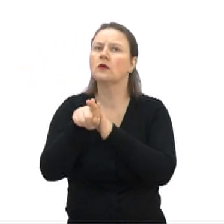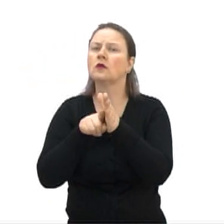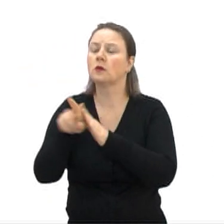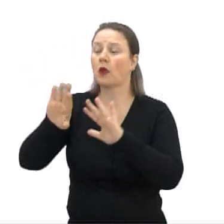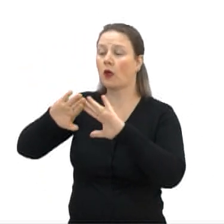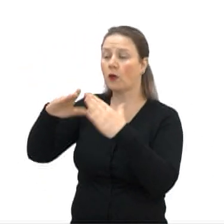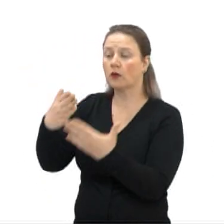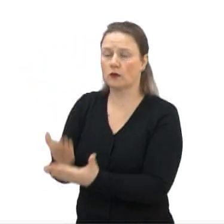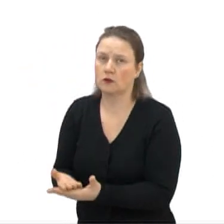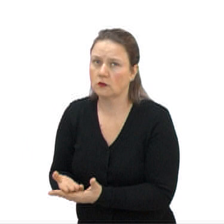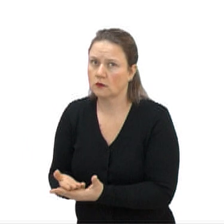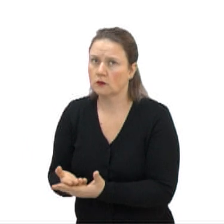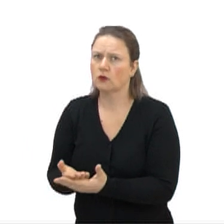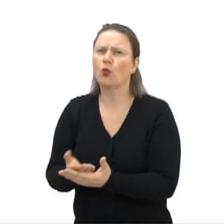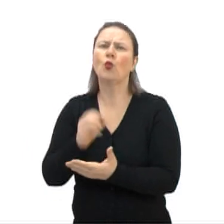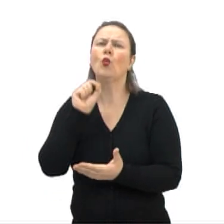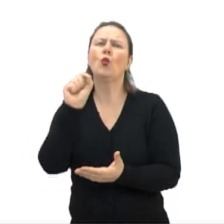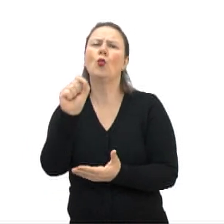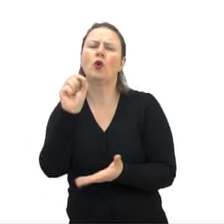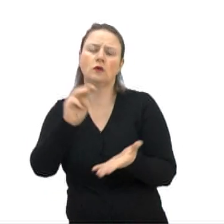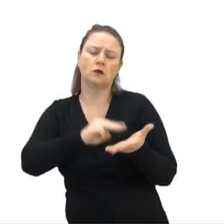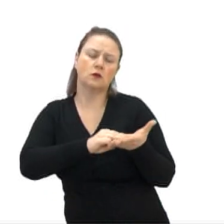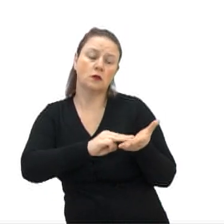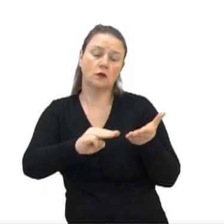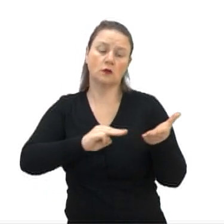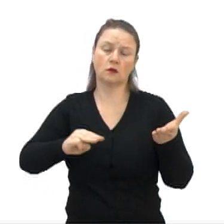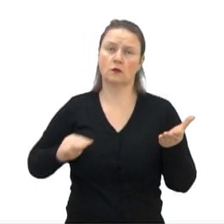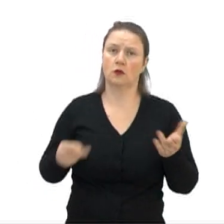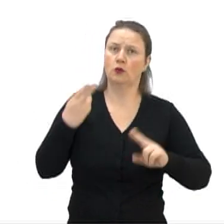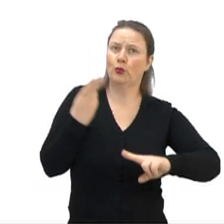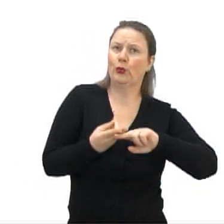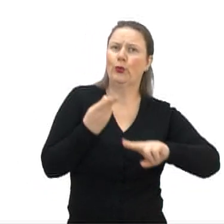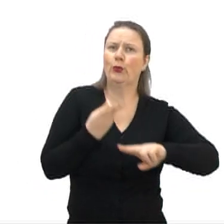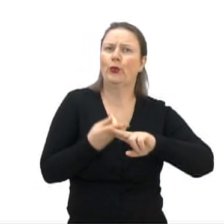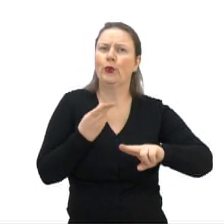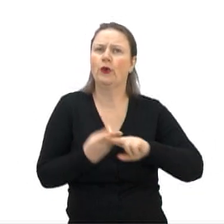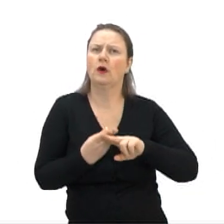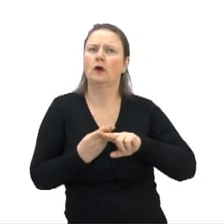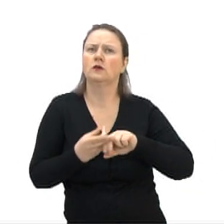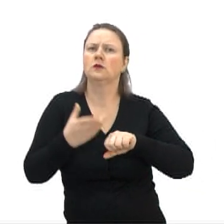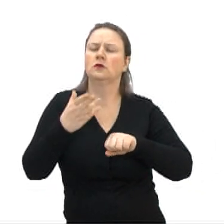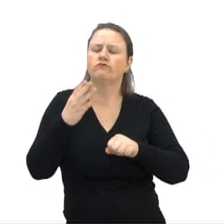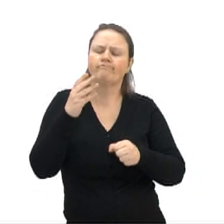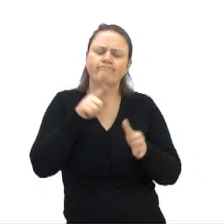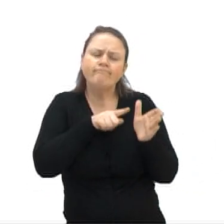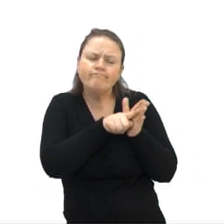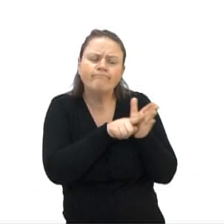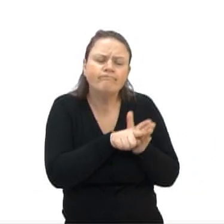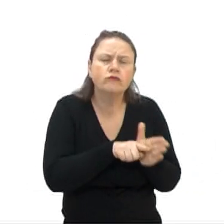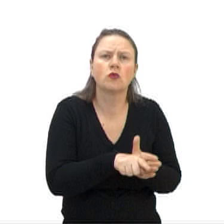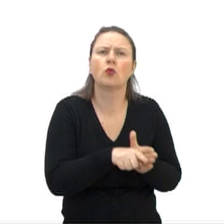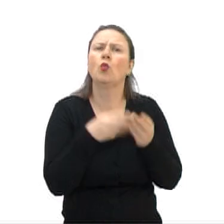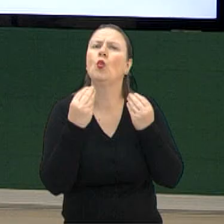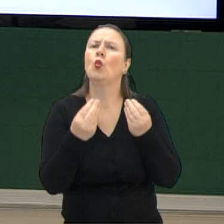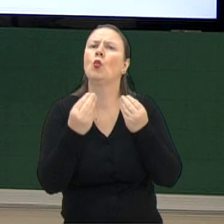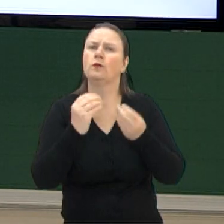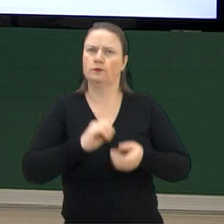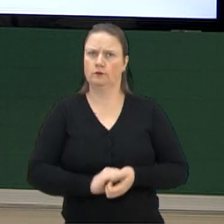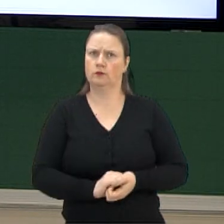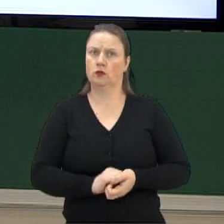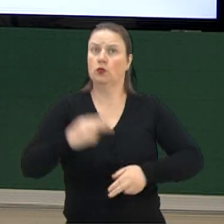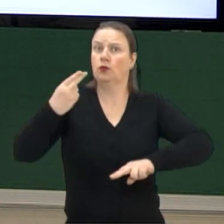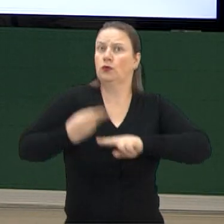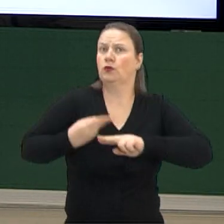escolar? Quais métodos você utilizou para fazê-la? Então, que métodos você utilizou